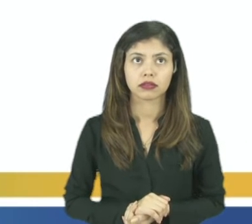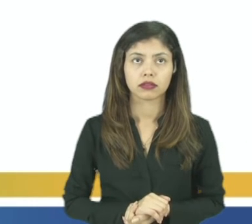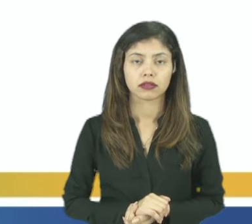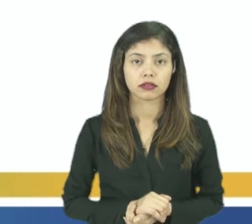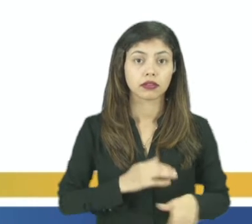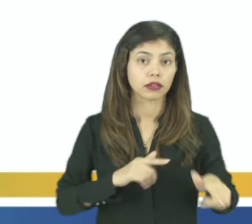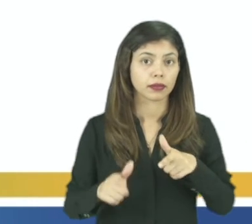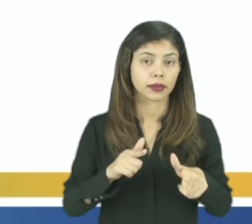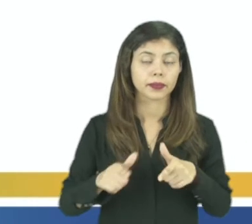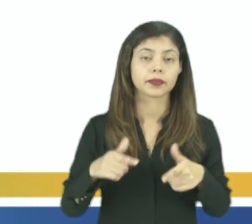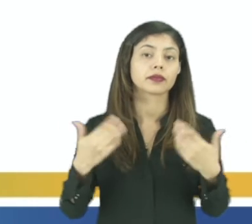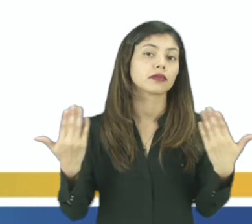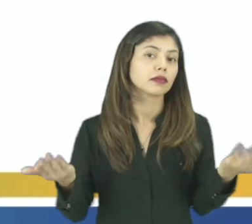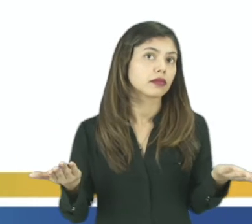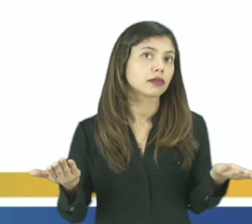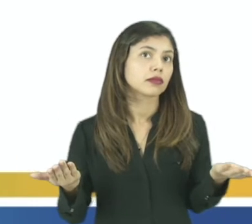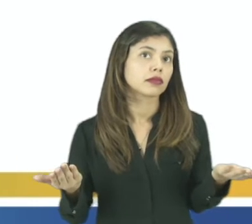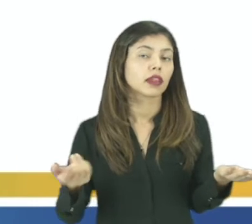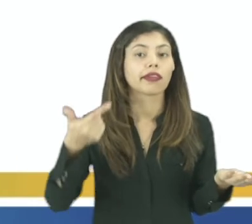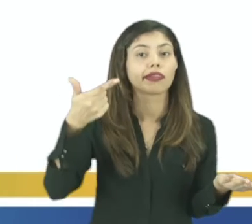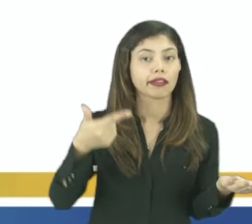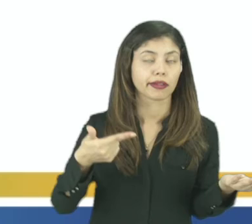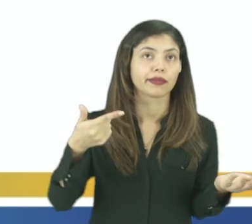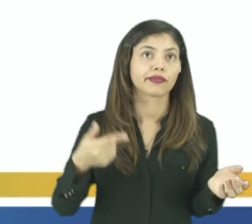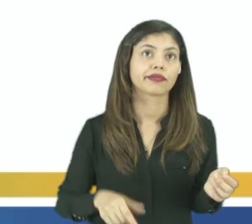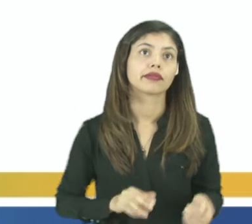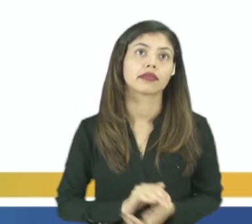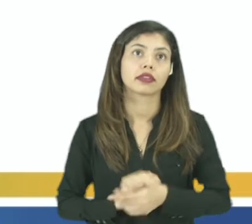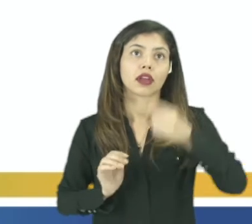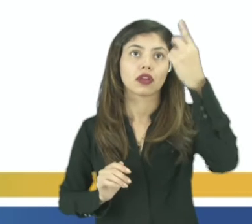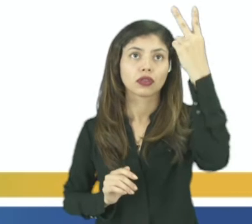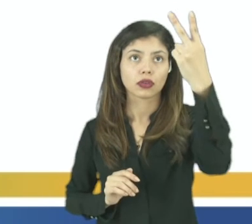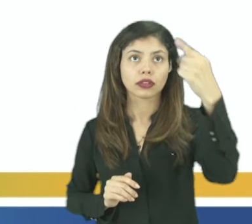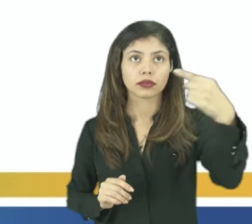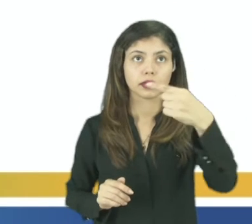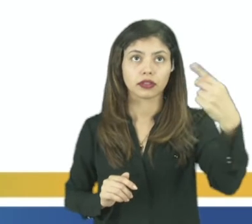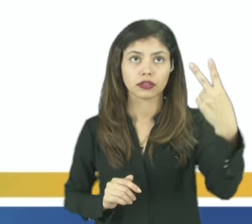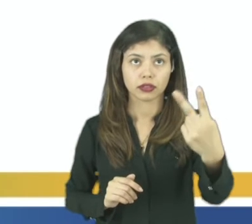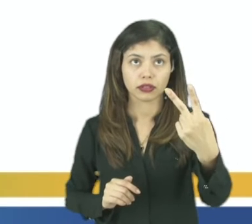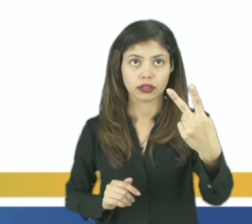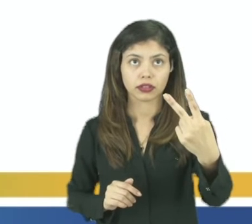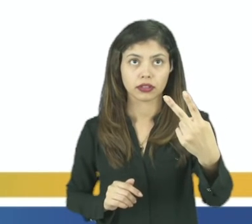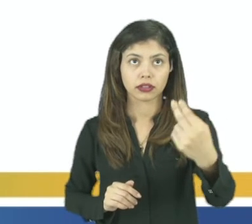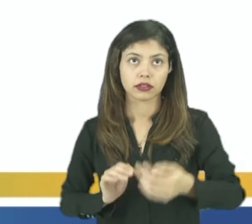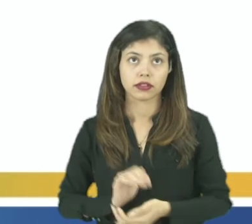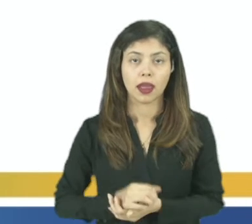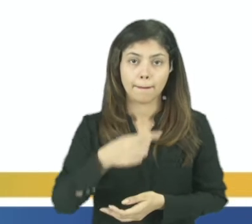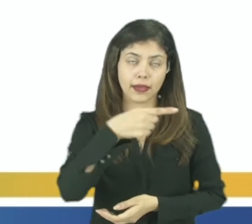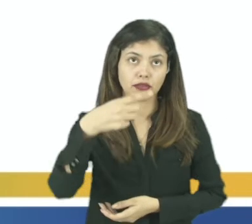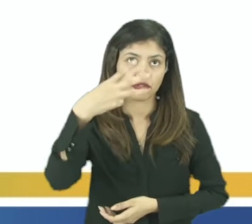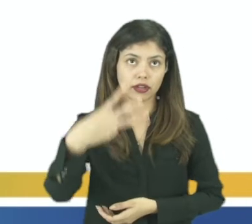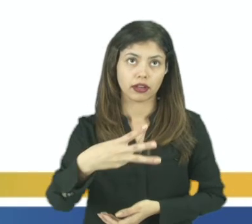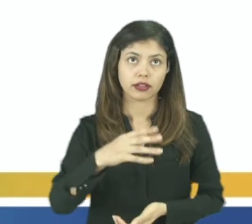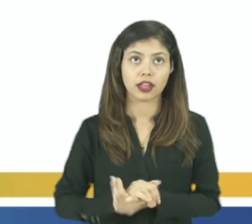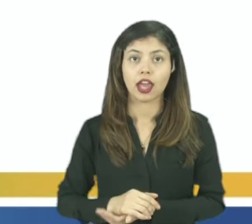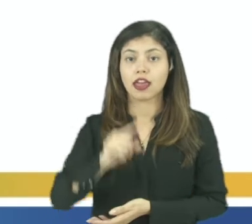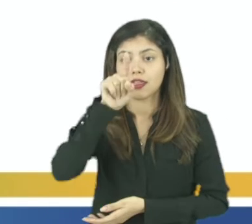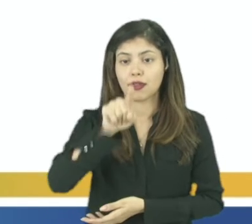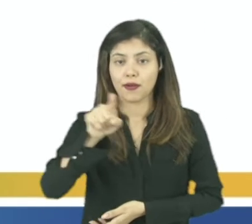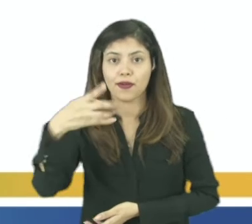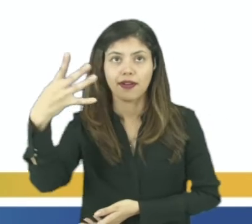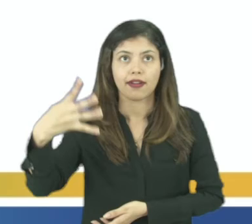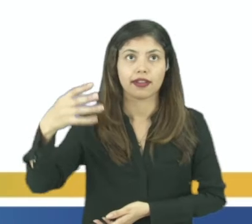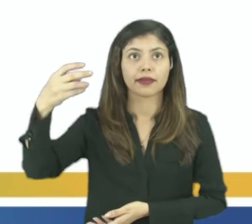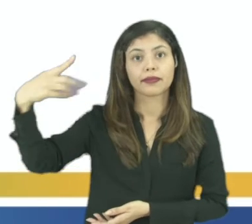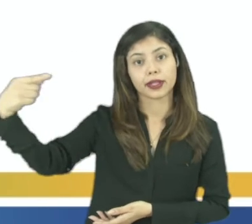vamos trabalhar na segunda linha com menos 2, na terceira linha com menos 3 e na quarta linha